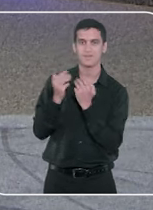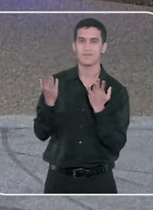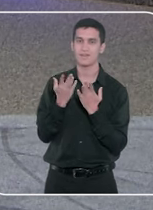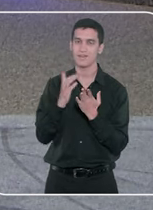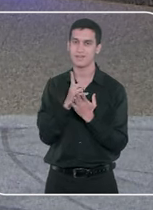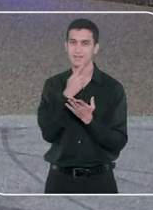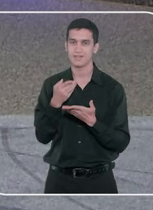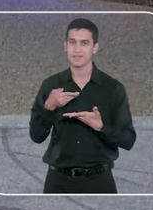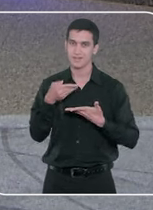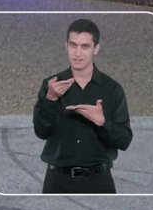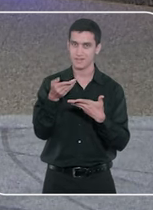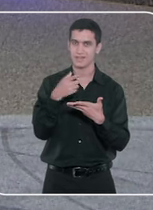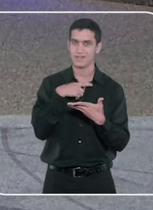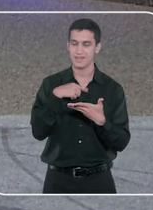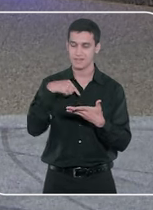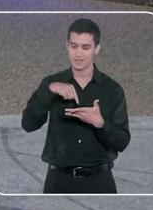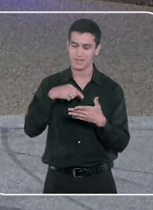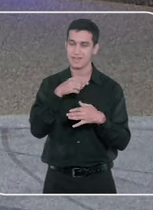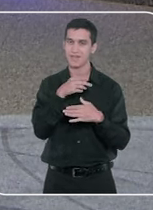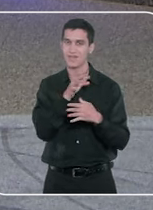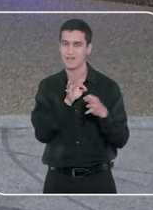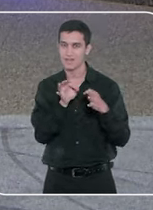convite e estar aqui com a gente no Entender Direito.